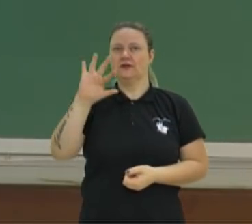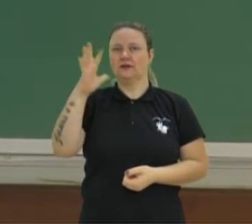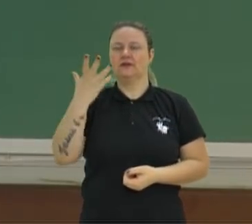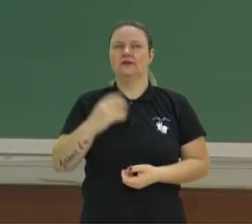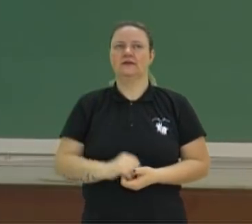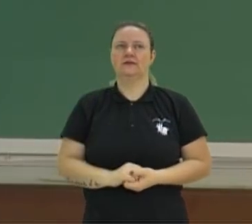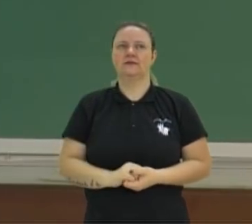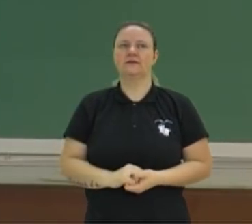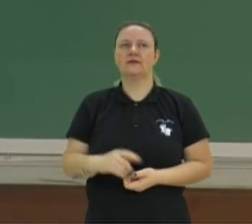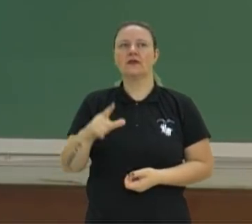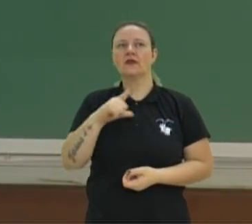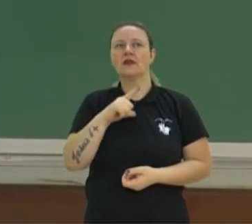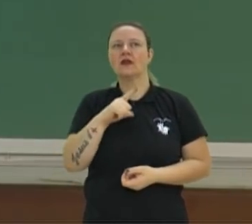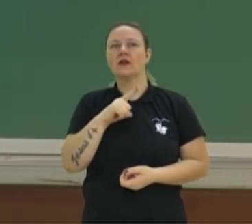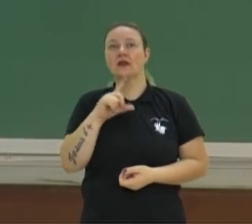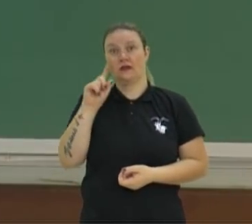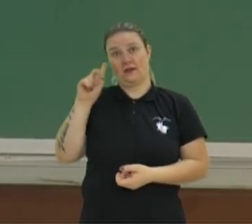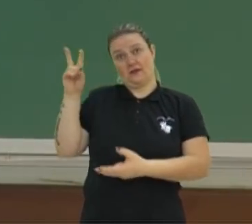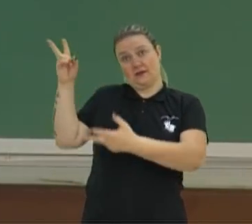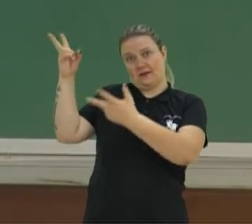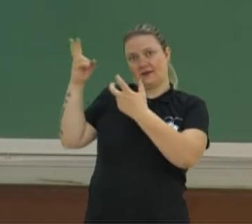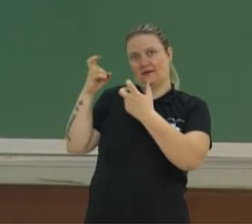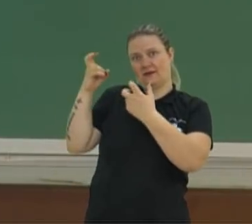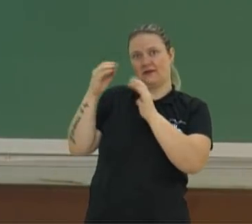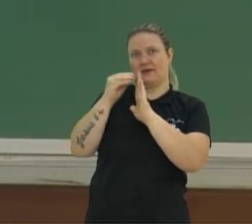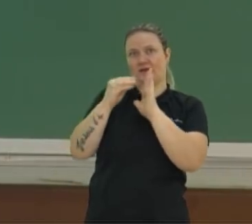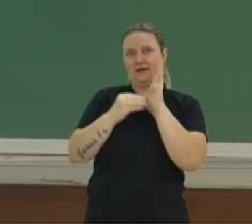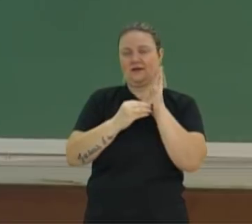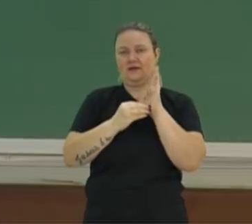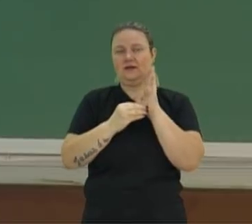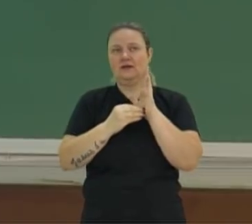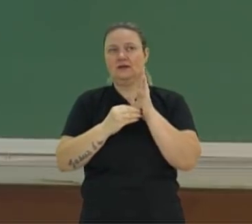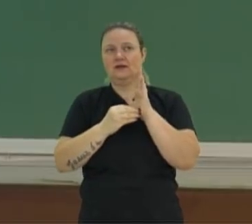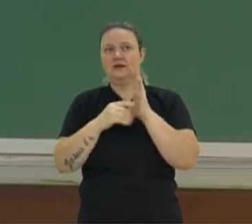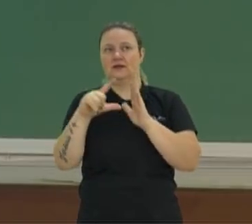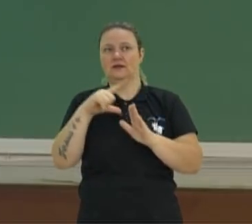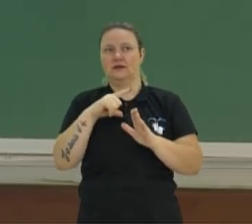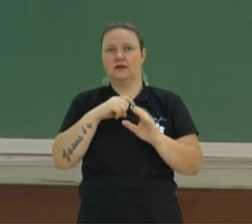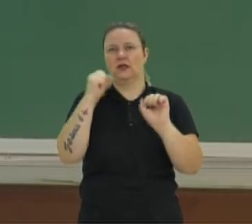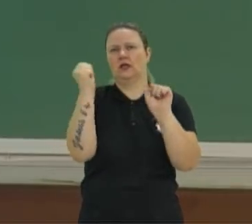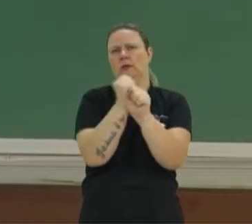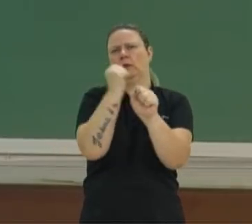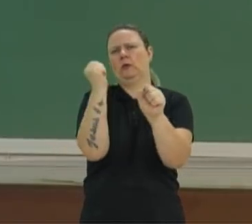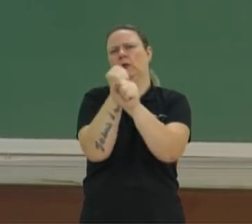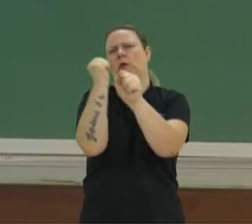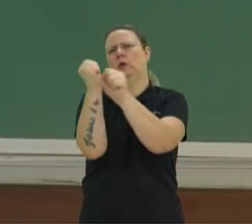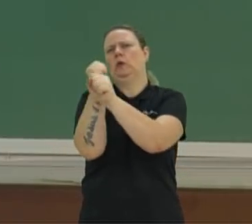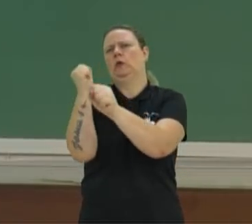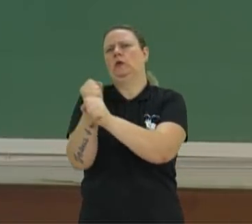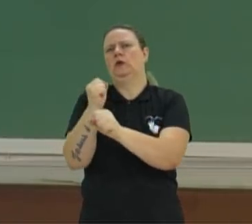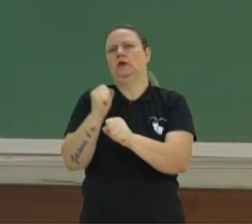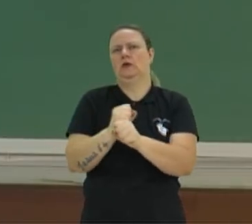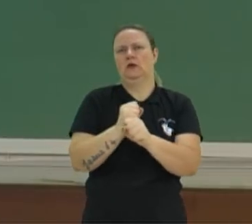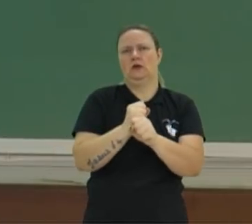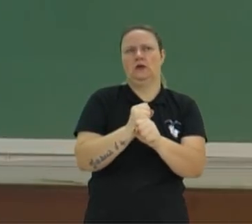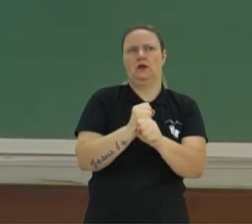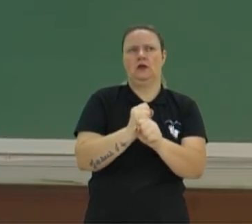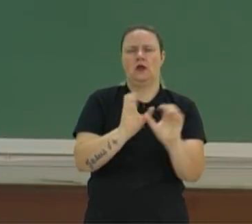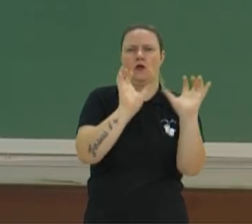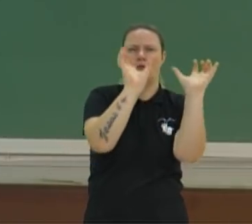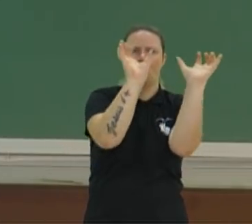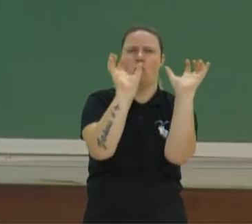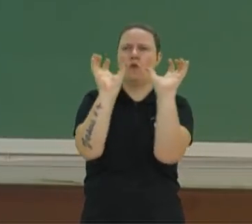charge que trabalha esse conteúdo que estamos vendo. Nós temos aqui uma construção e nela está indicado